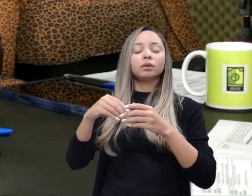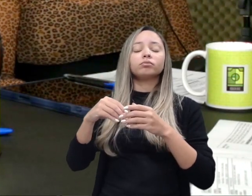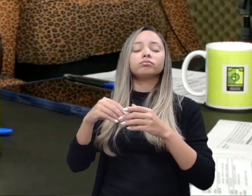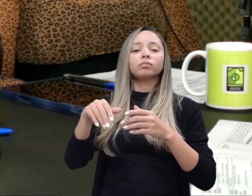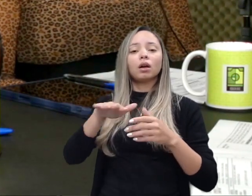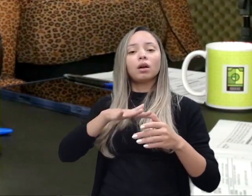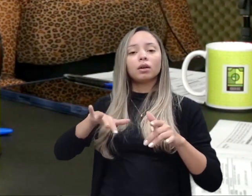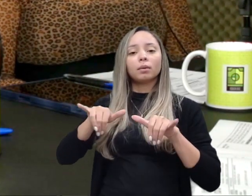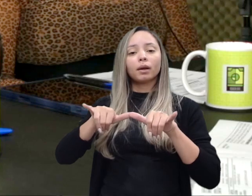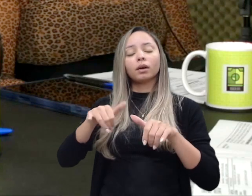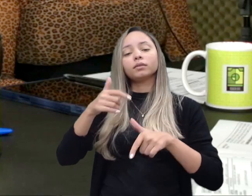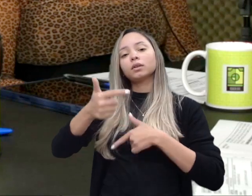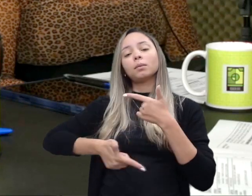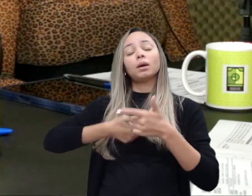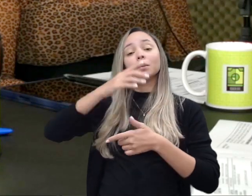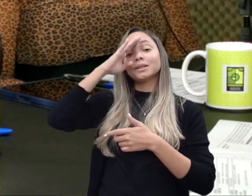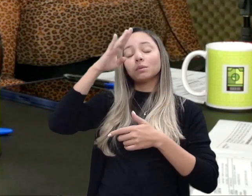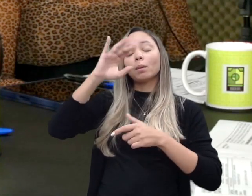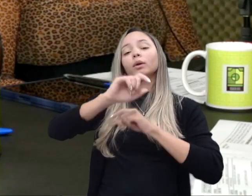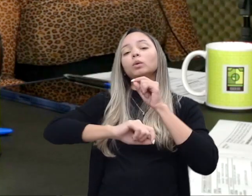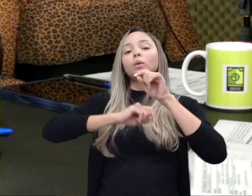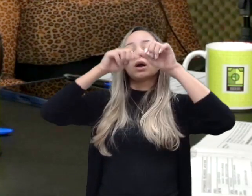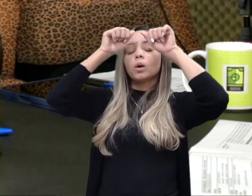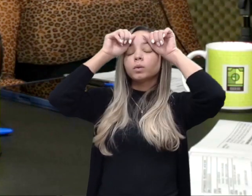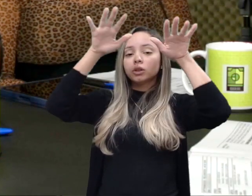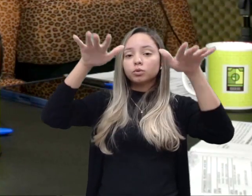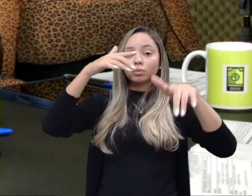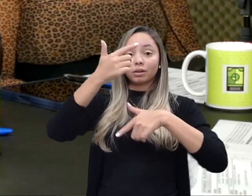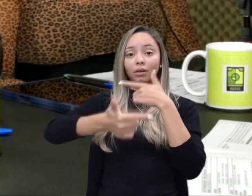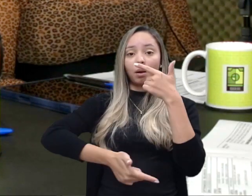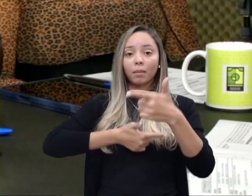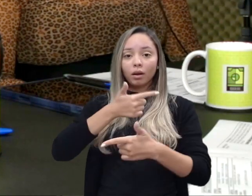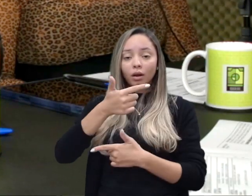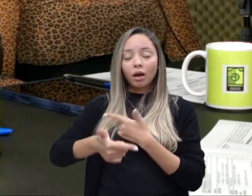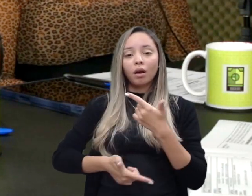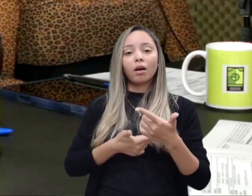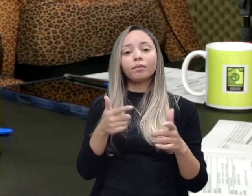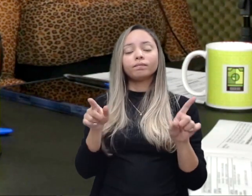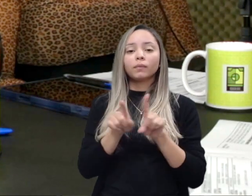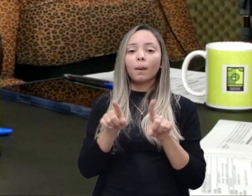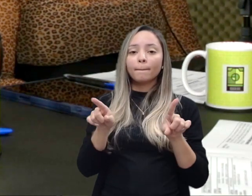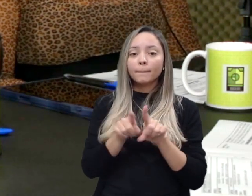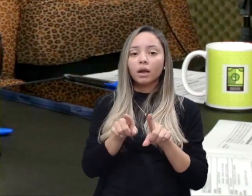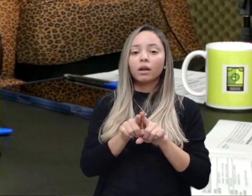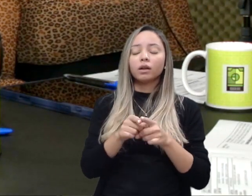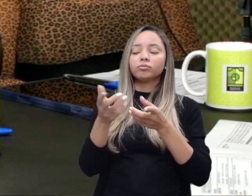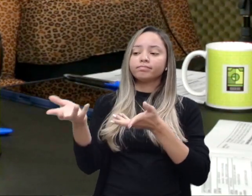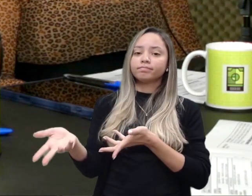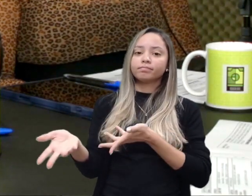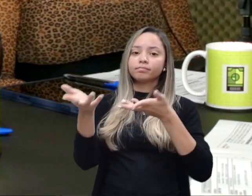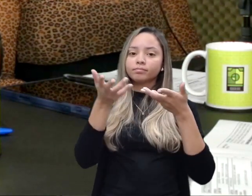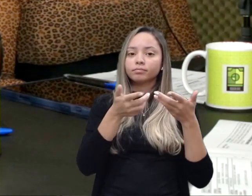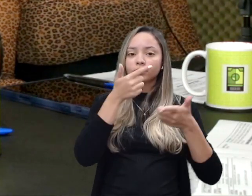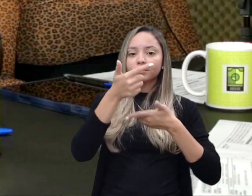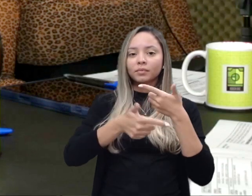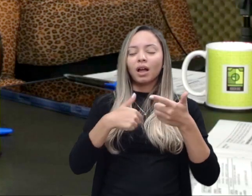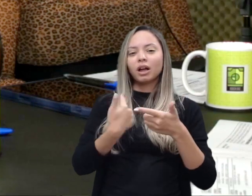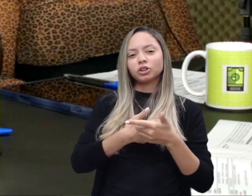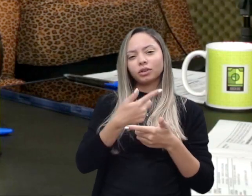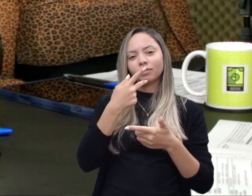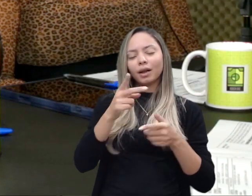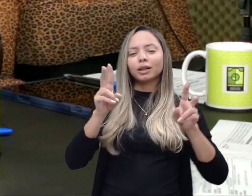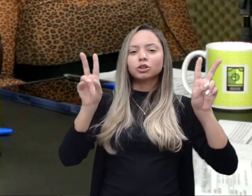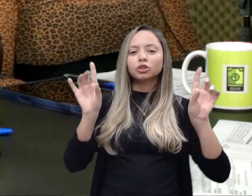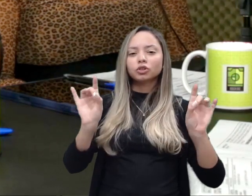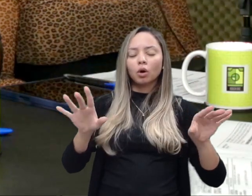autismo, de trabalhar mesmo, de investir nos profissionais, porque eles não são, a gente fala muito crianças autistas, mas